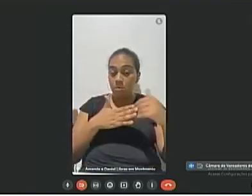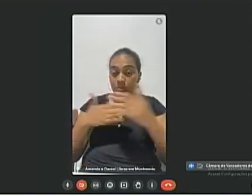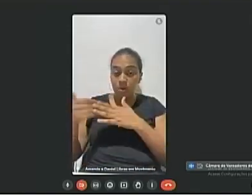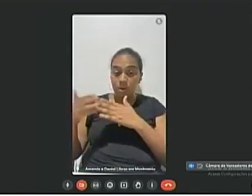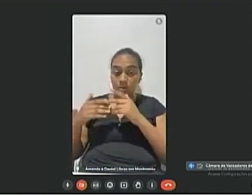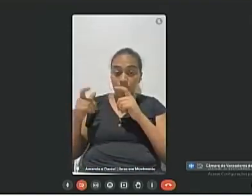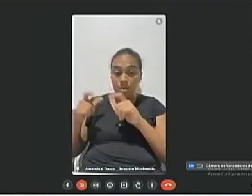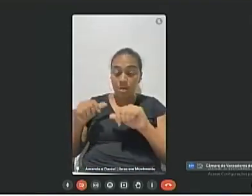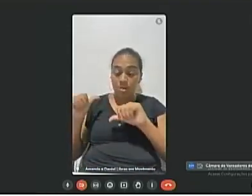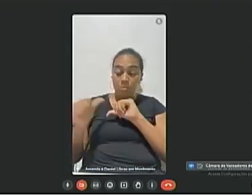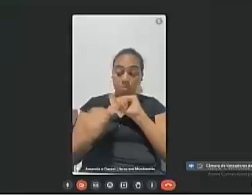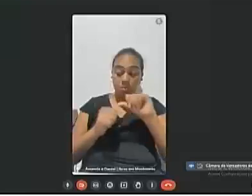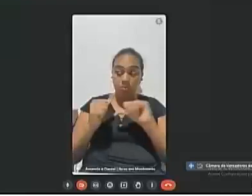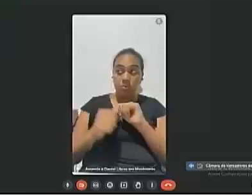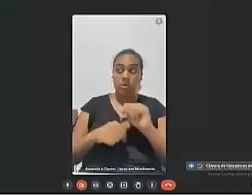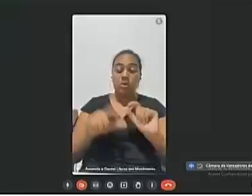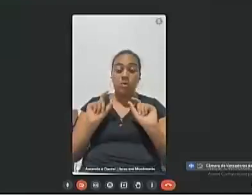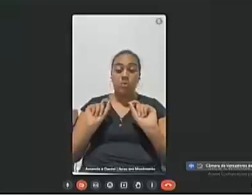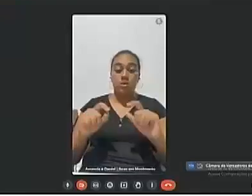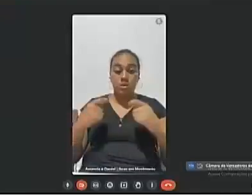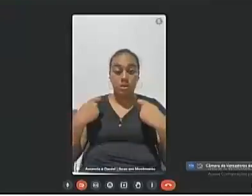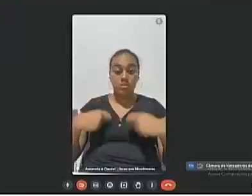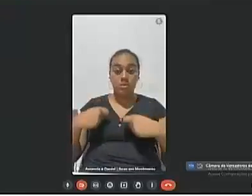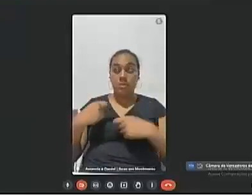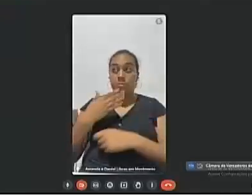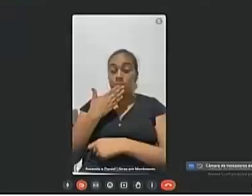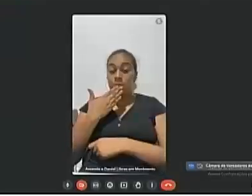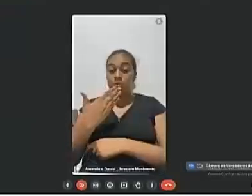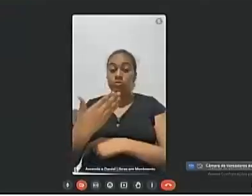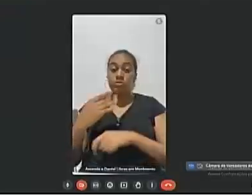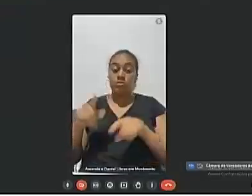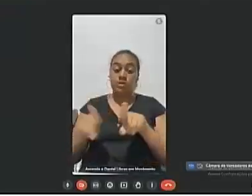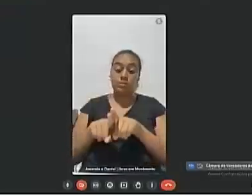alterar o que for necessário, mas cobrar a execução.